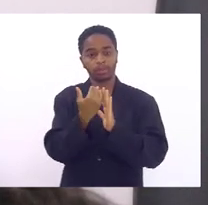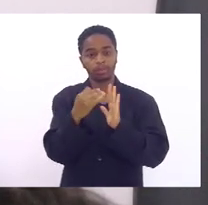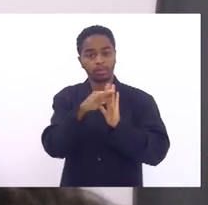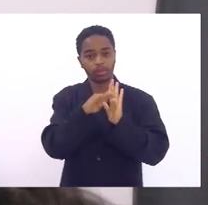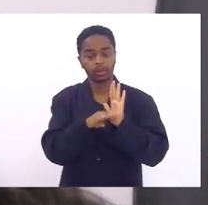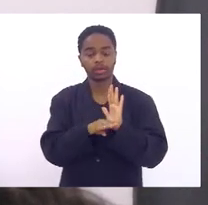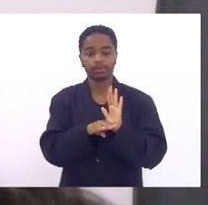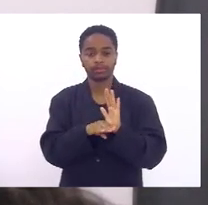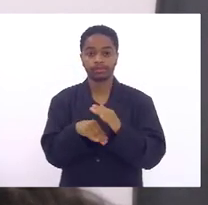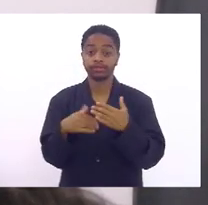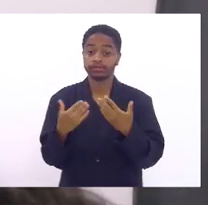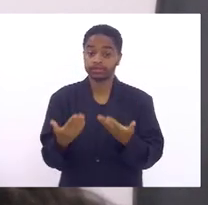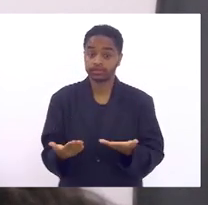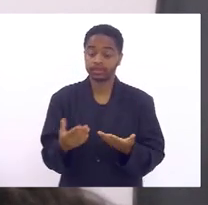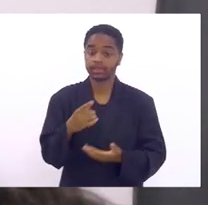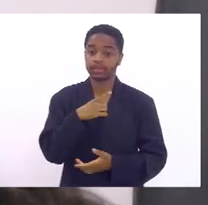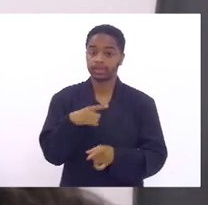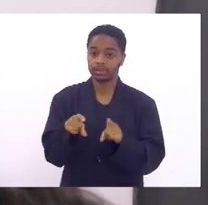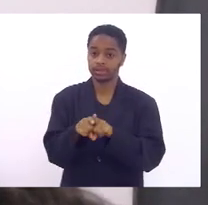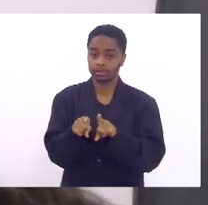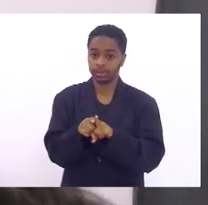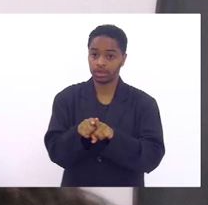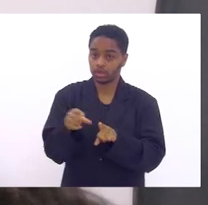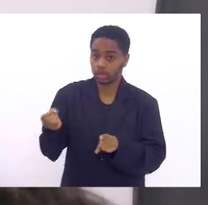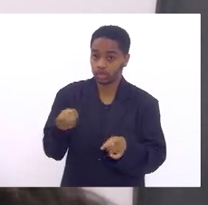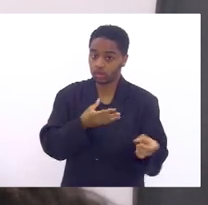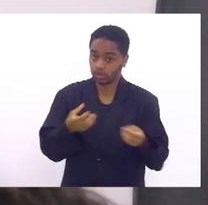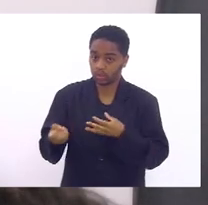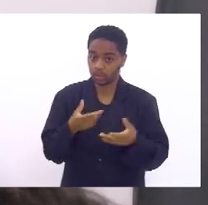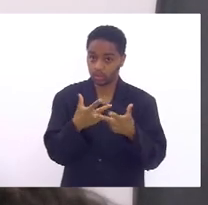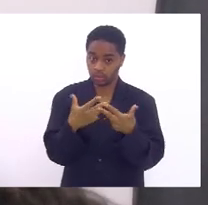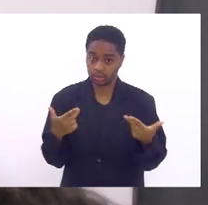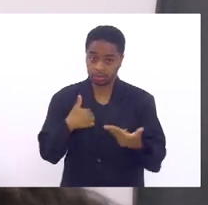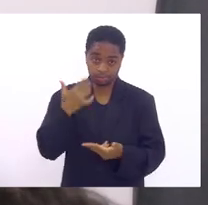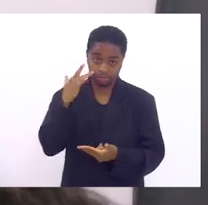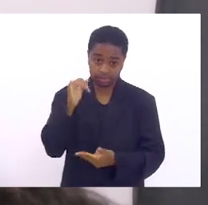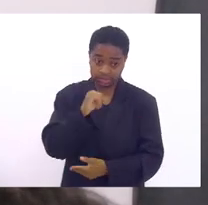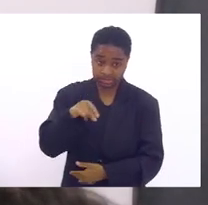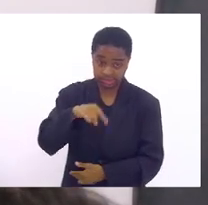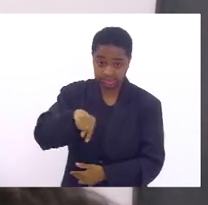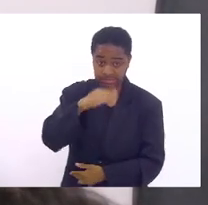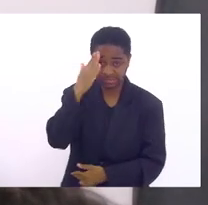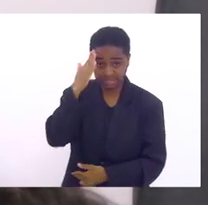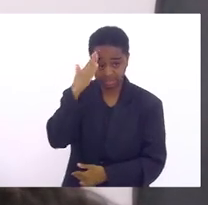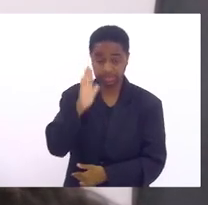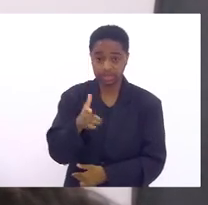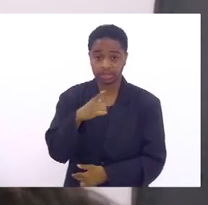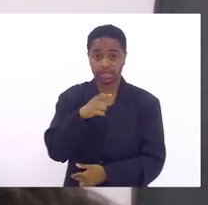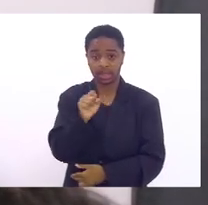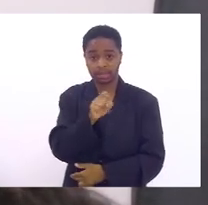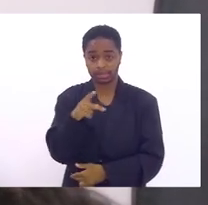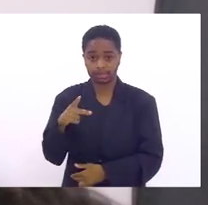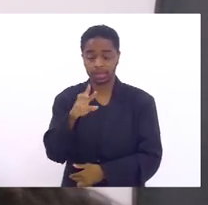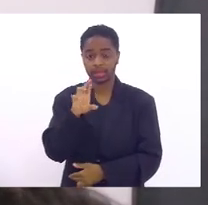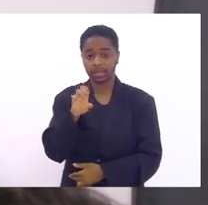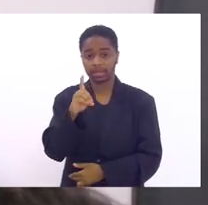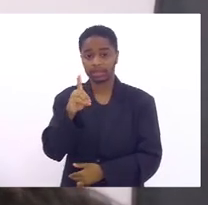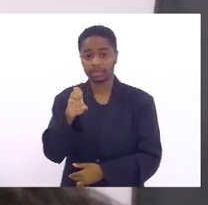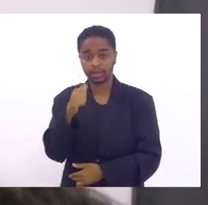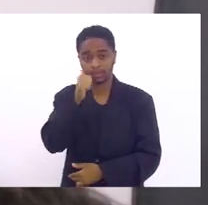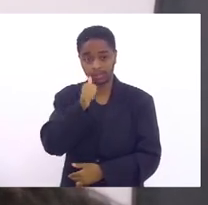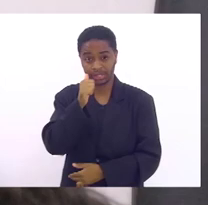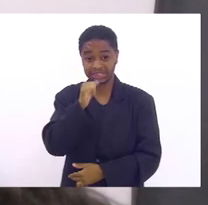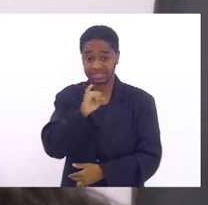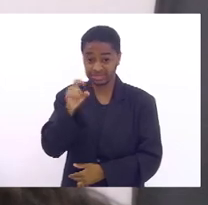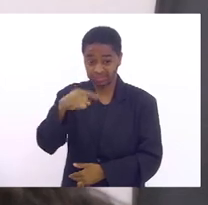penho Nós também temos uma uma inovação não sei se vocês sabem né que a gente tem um aplicativo rede mulher né quem não tem por